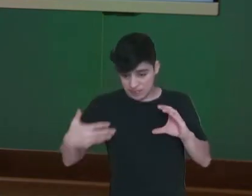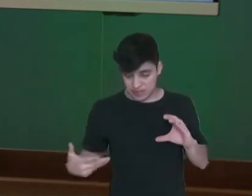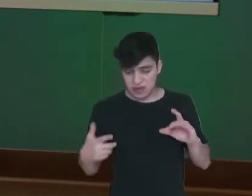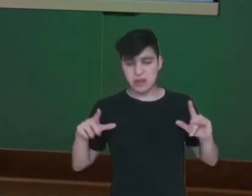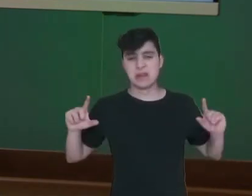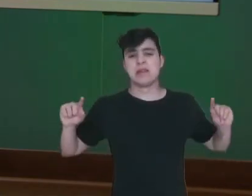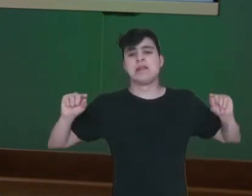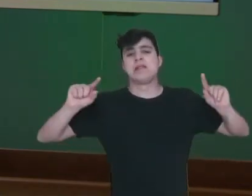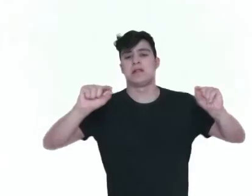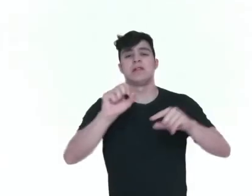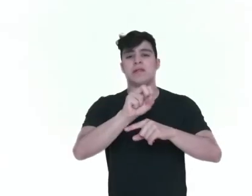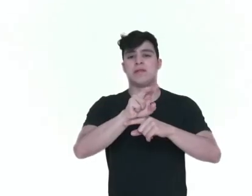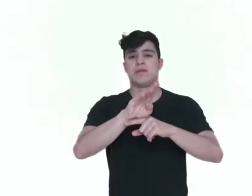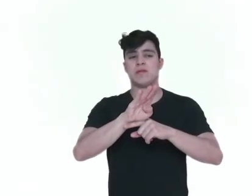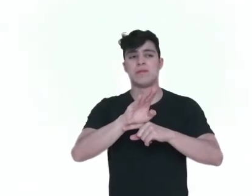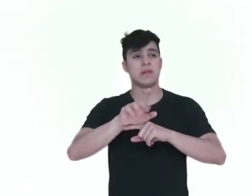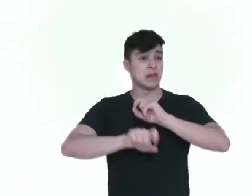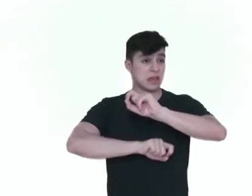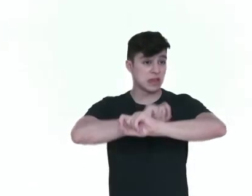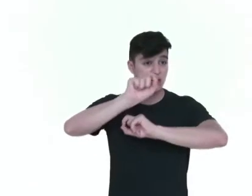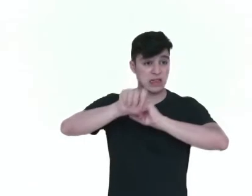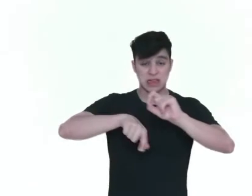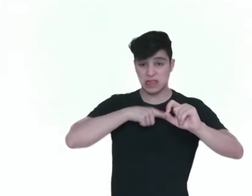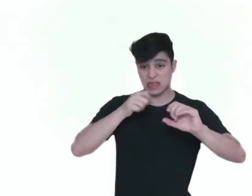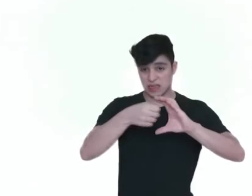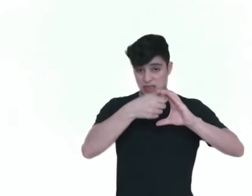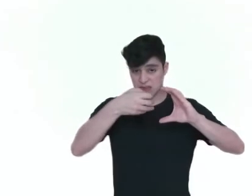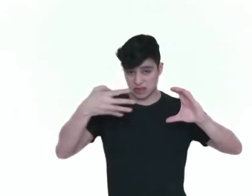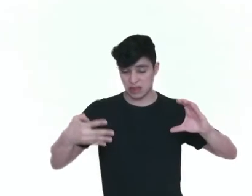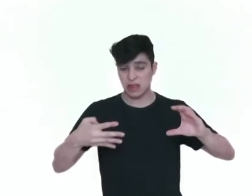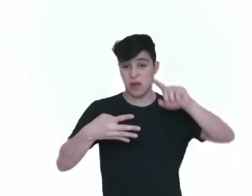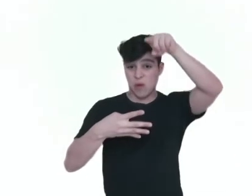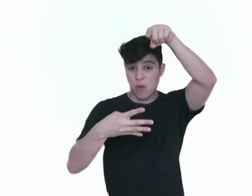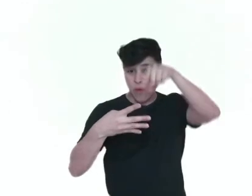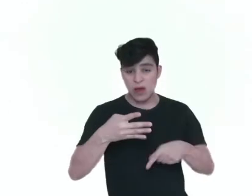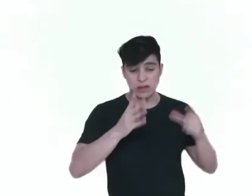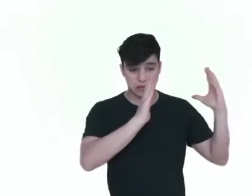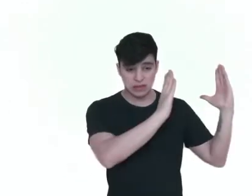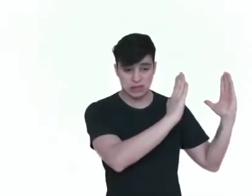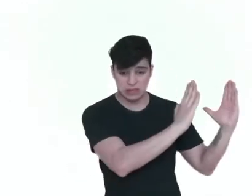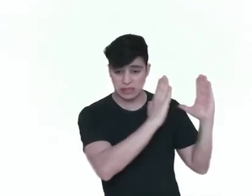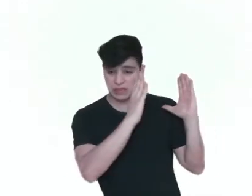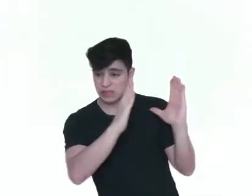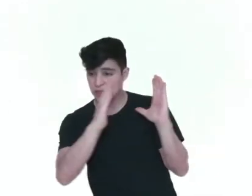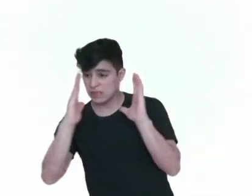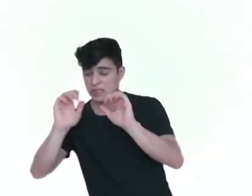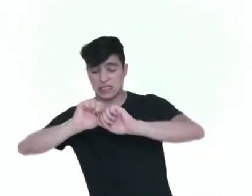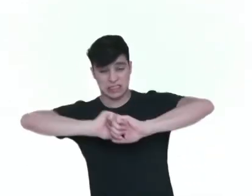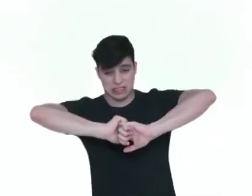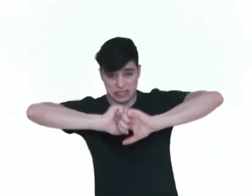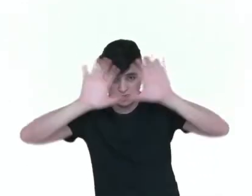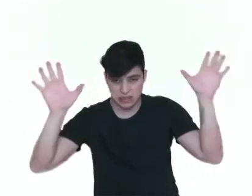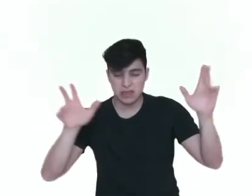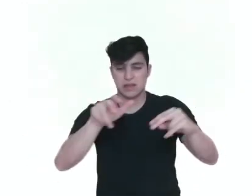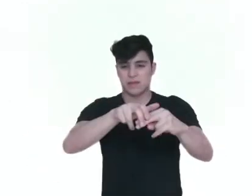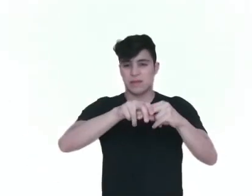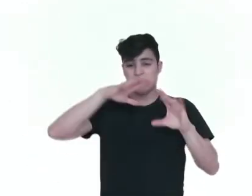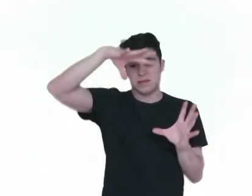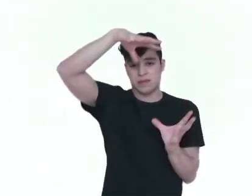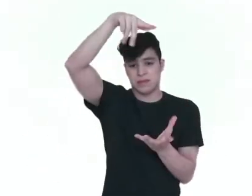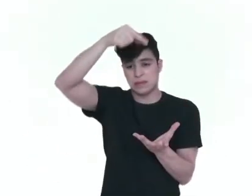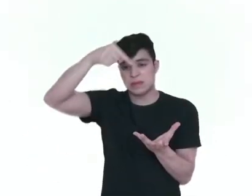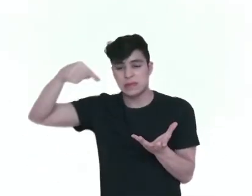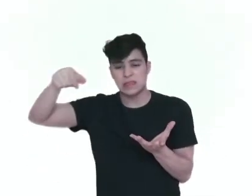temos no clima subtropical? Apresenta 4 estações bem definidas. Pelas condições atmosféricas a